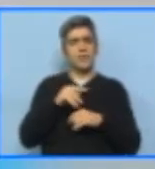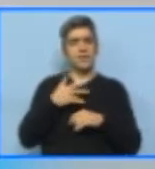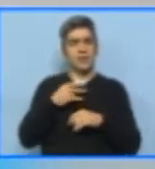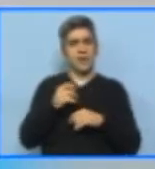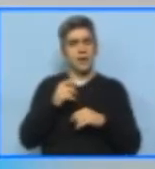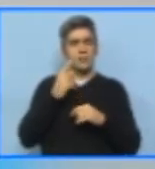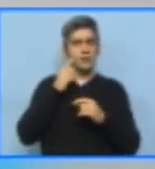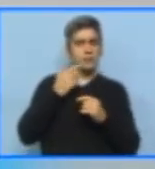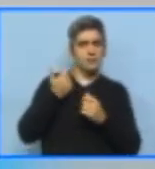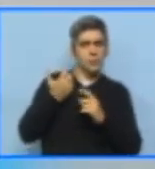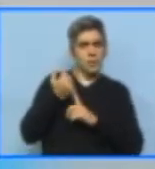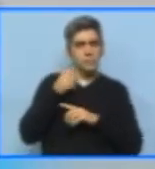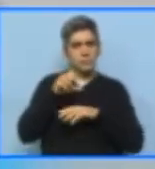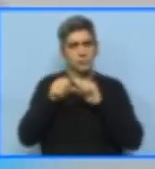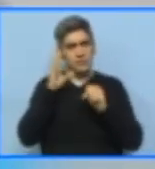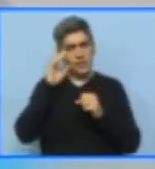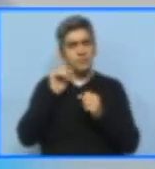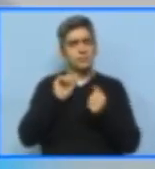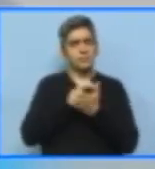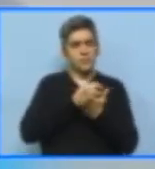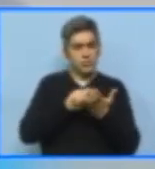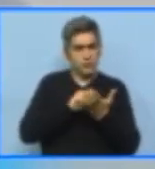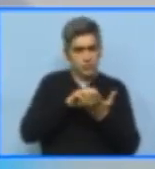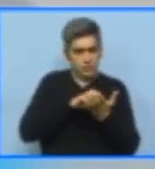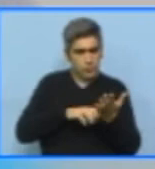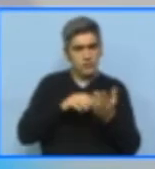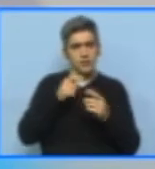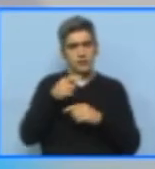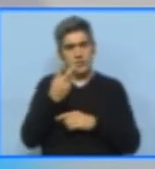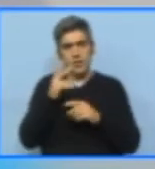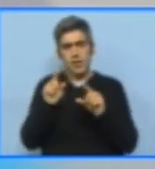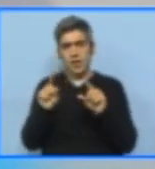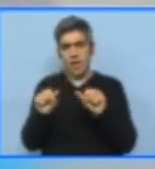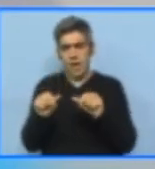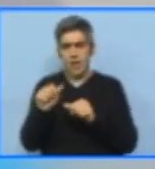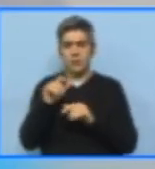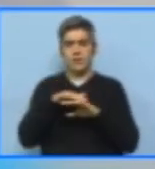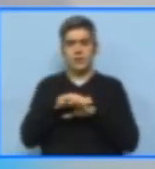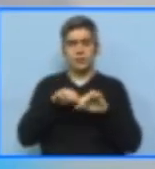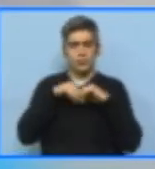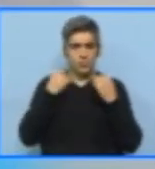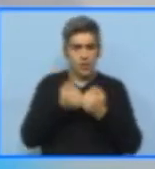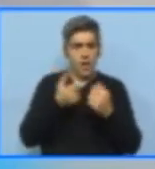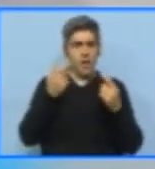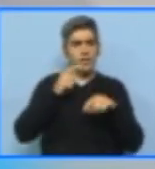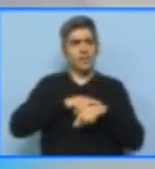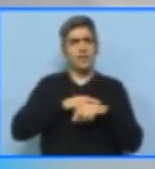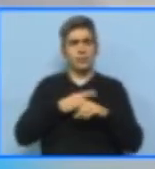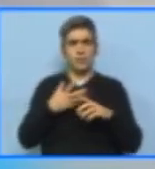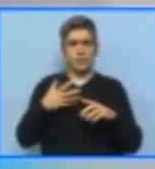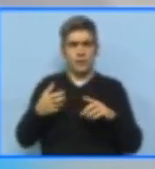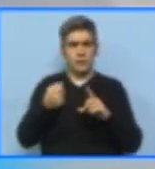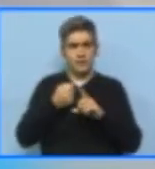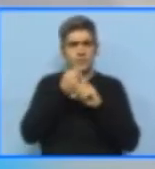Nós sabemos que a imprensa escrita, a televisão, a rádio, as redes sociais, nós estamos a viver uns tempos complicados,